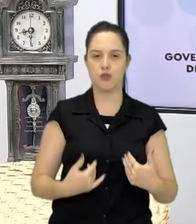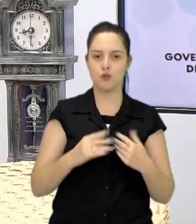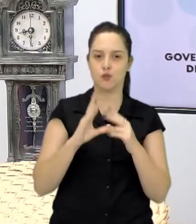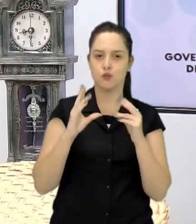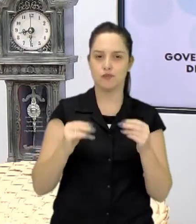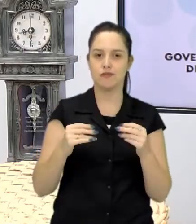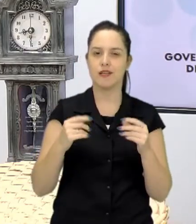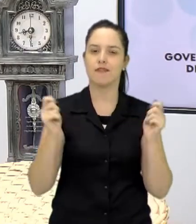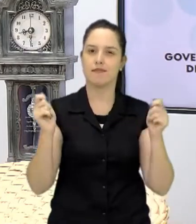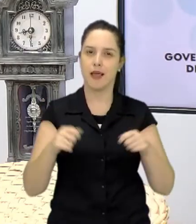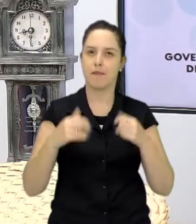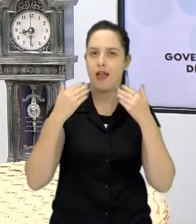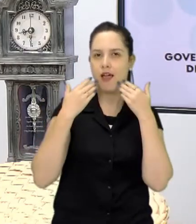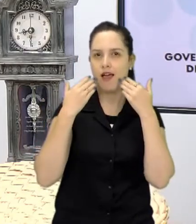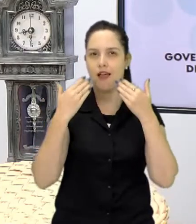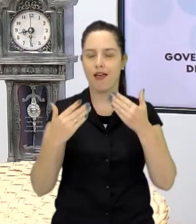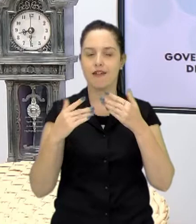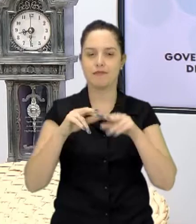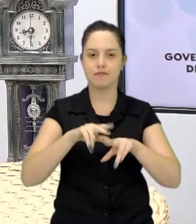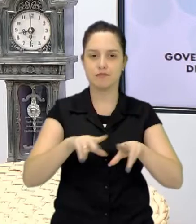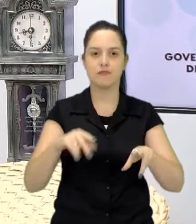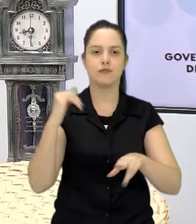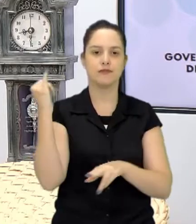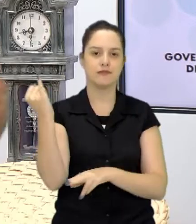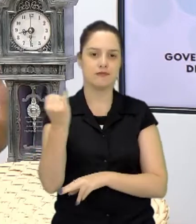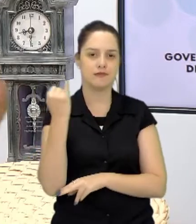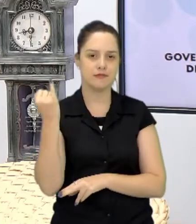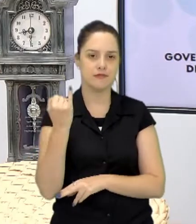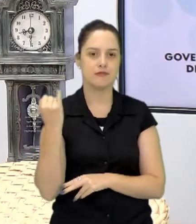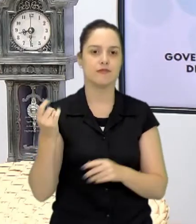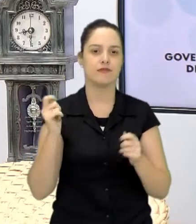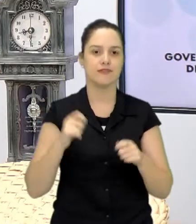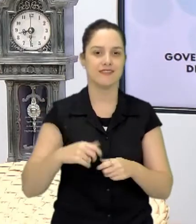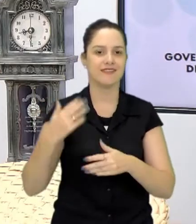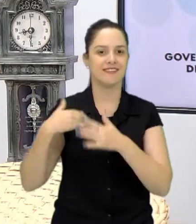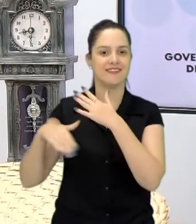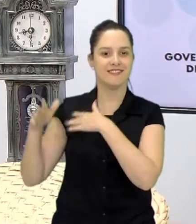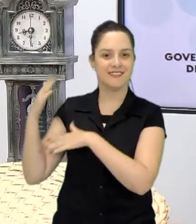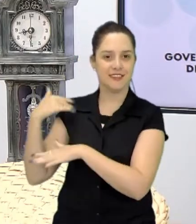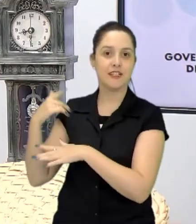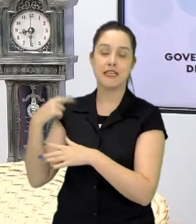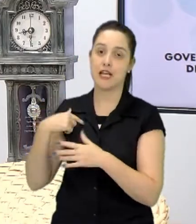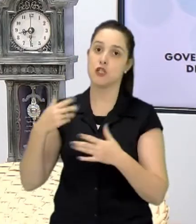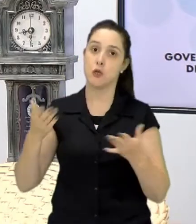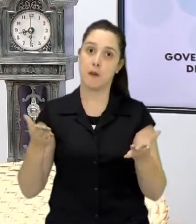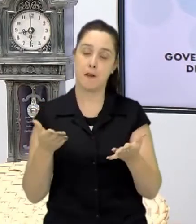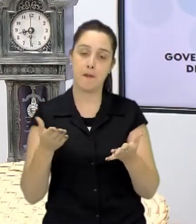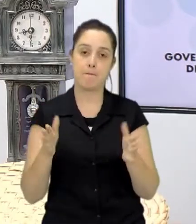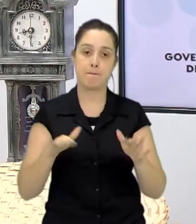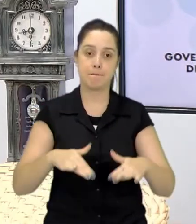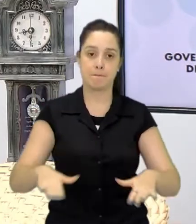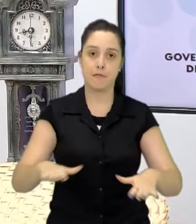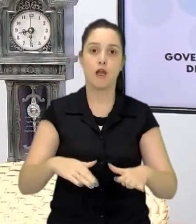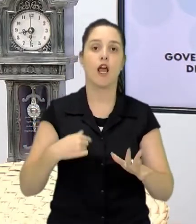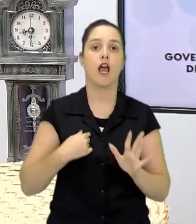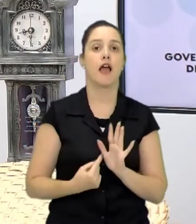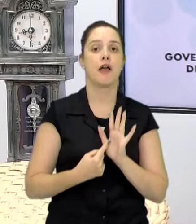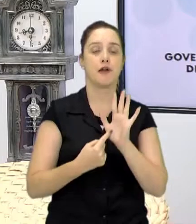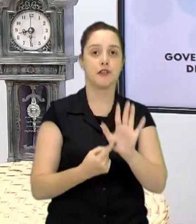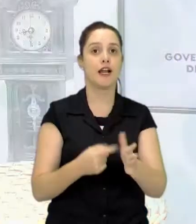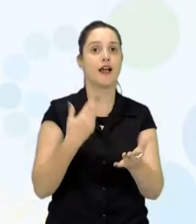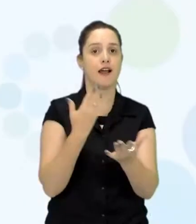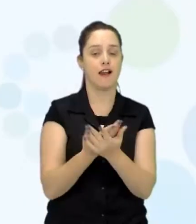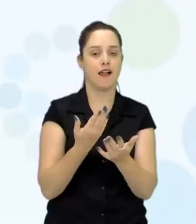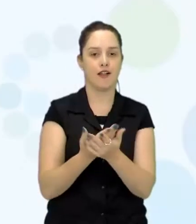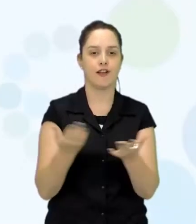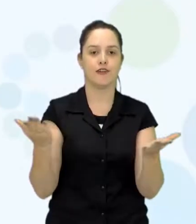algumas matrizes. Isso é muito importante, inclusive é muito rico estarmos os três aqui neste momento. Eu vou apresentar então a nossa aula de hoje.